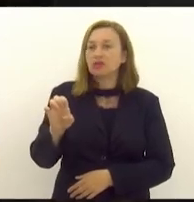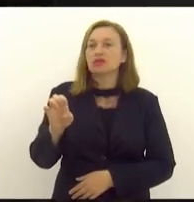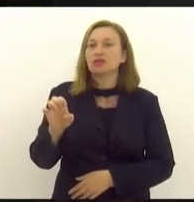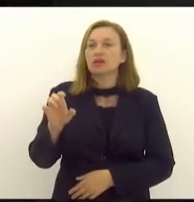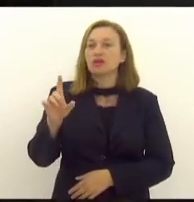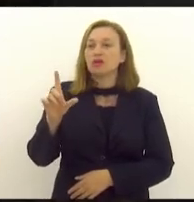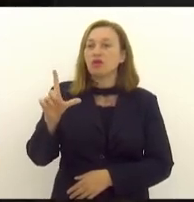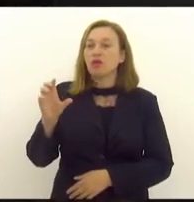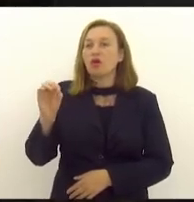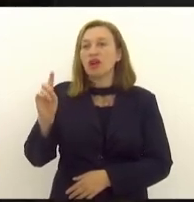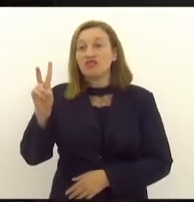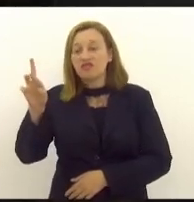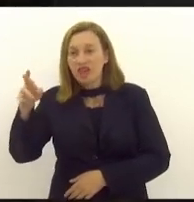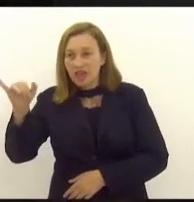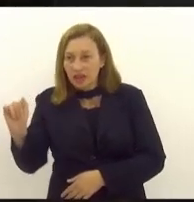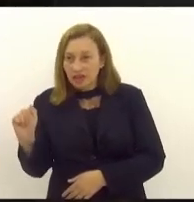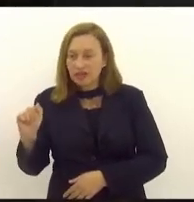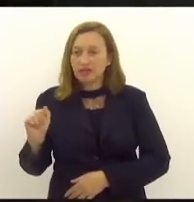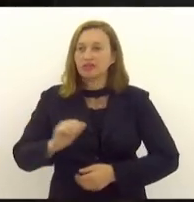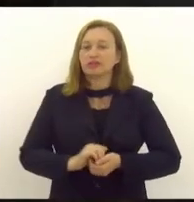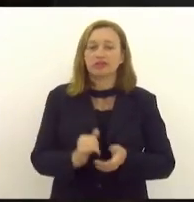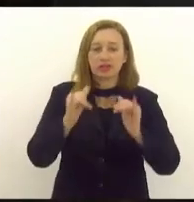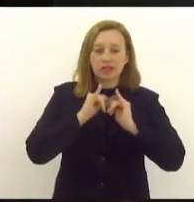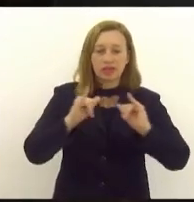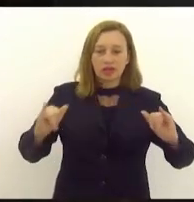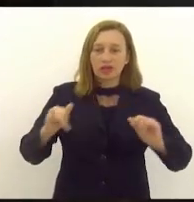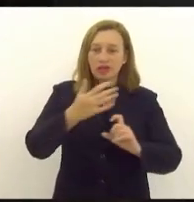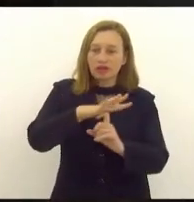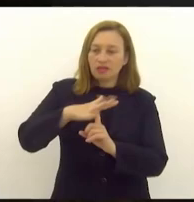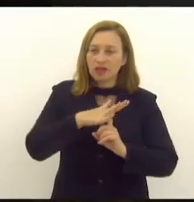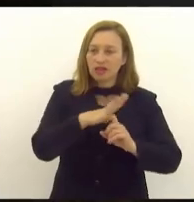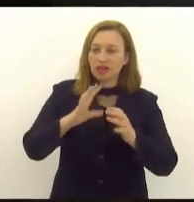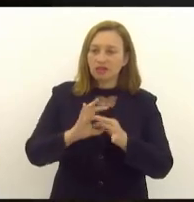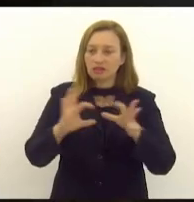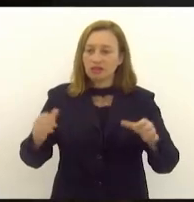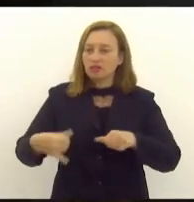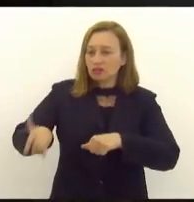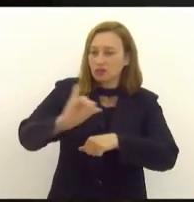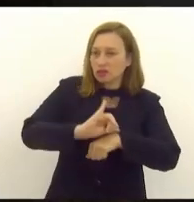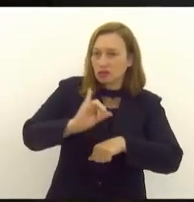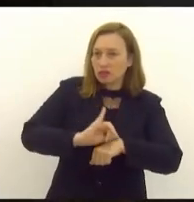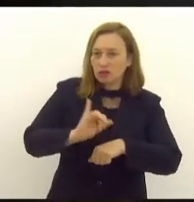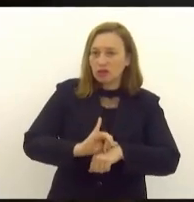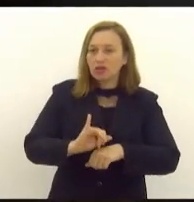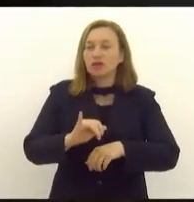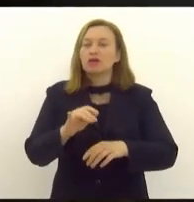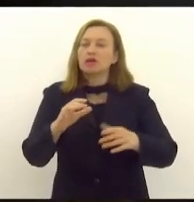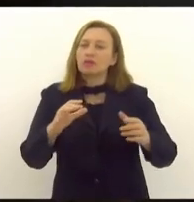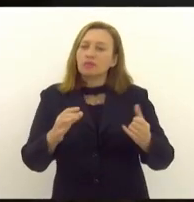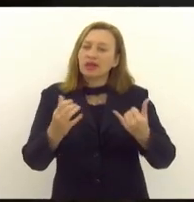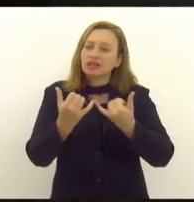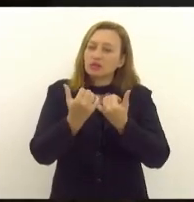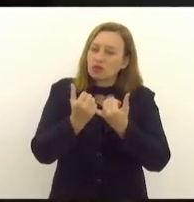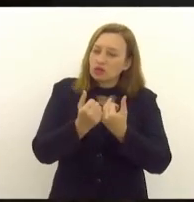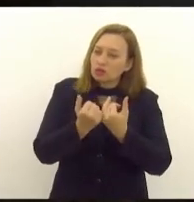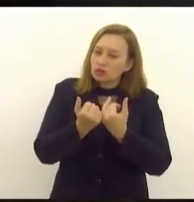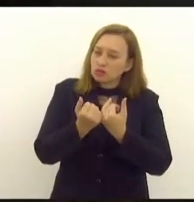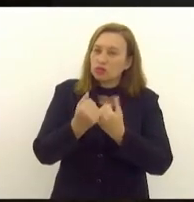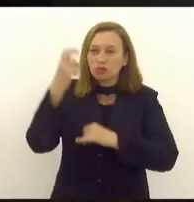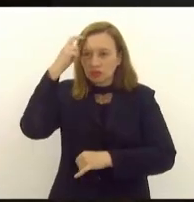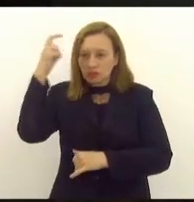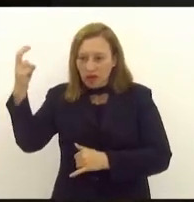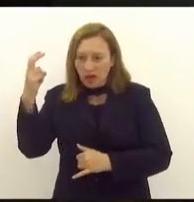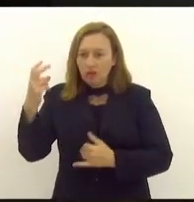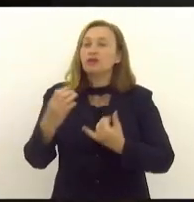Jari Oliveira que declara a feira livre de volta redonda como patrimônio cultural e material do Estado do Rio de Janeiro